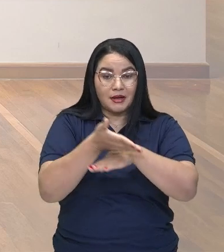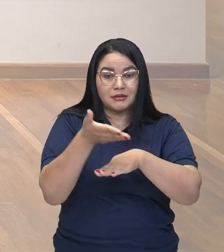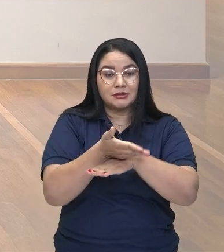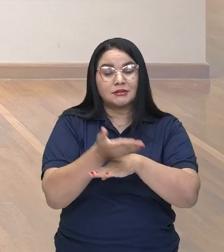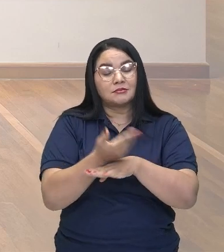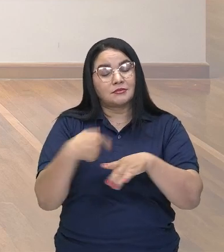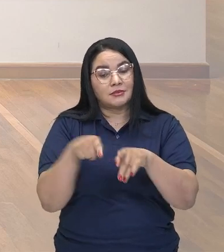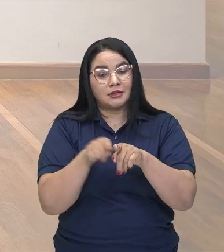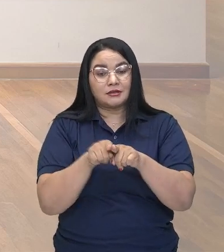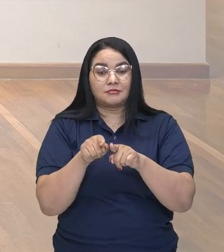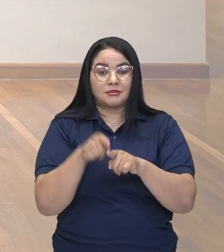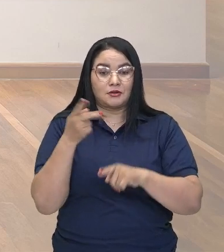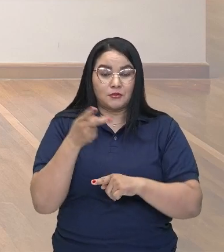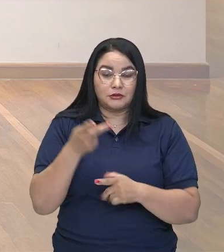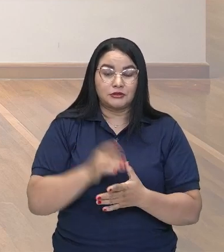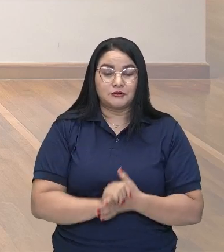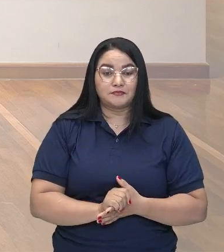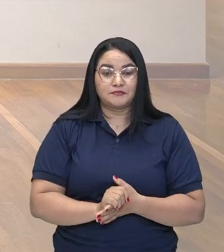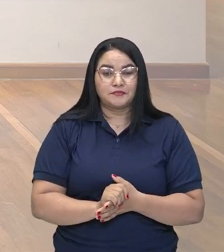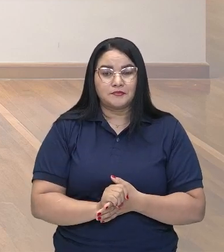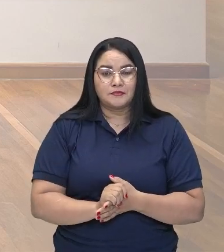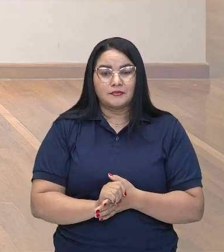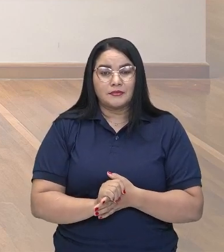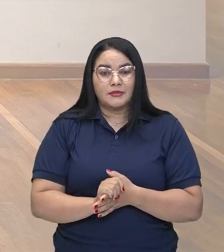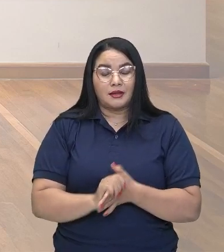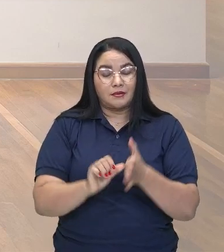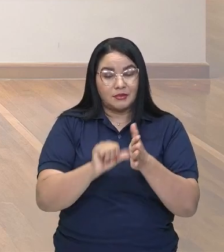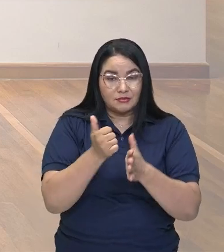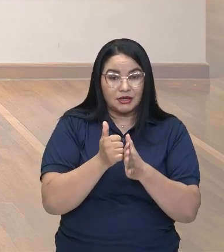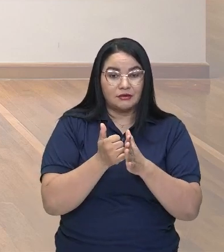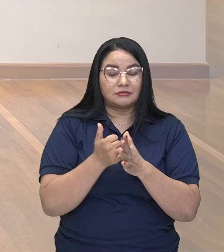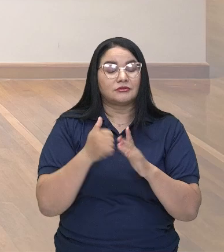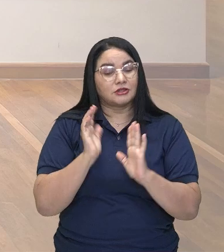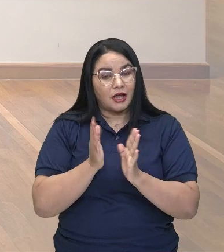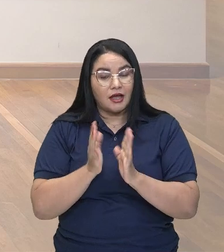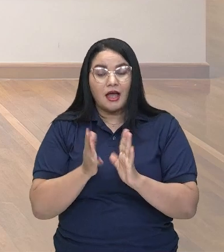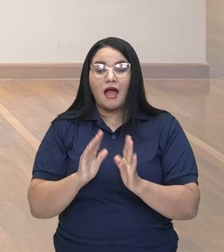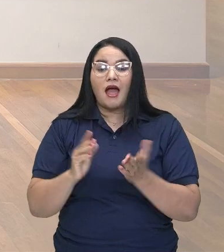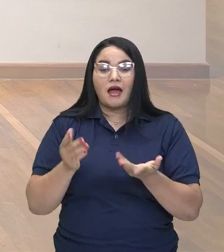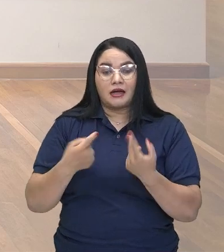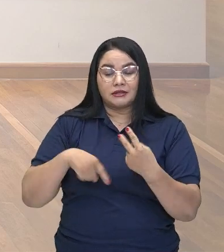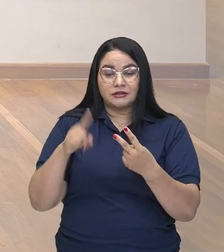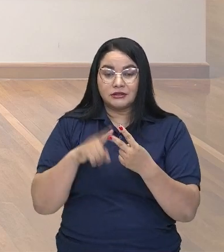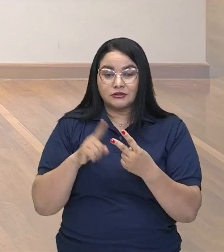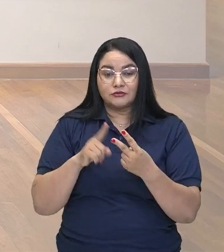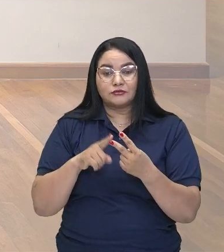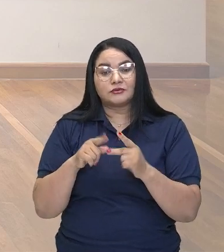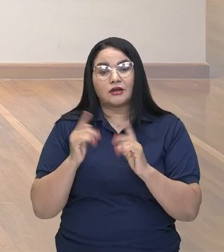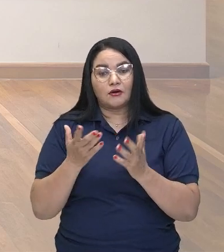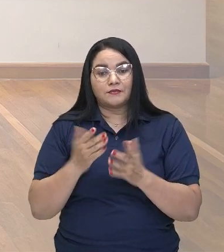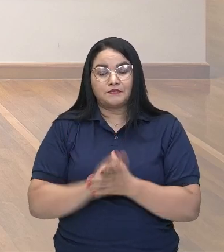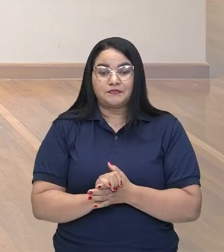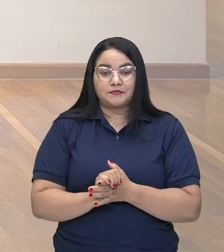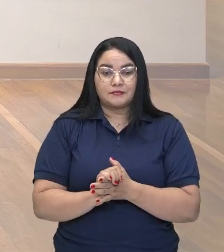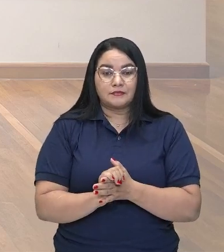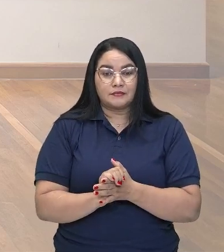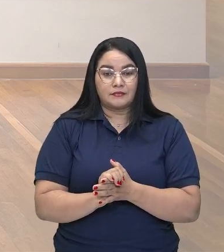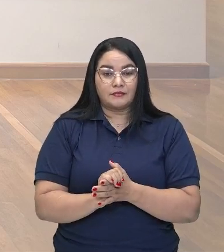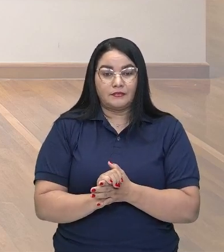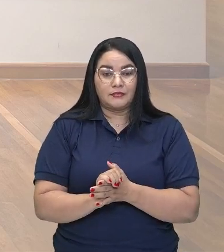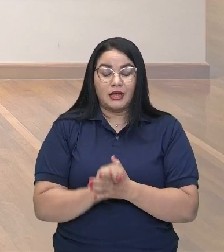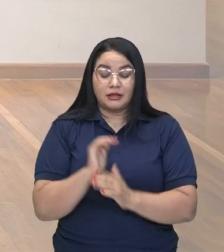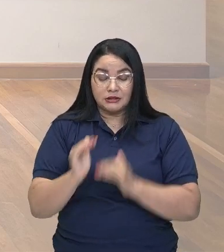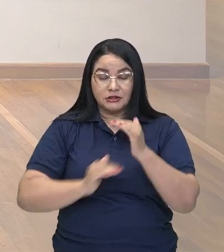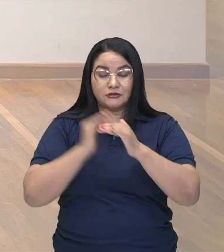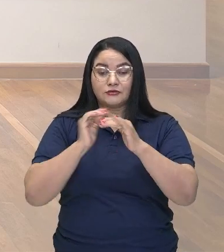né? Então, nós vimos aí, primeiro ponto, a primeira causa. Segundo, crescimento industrial.